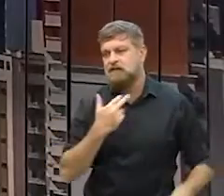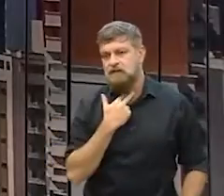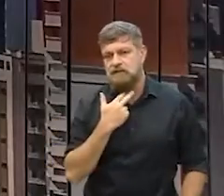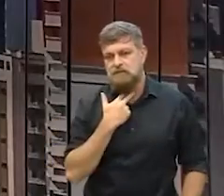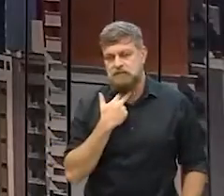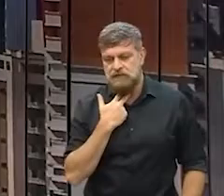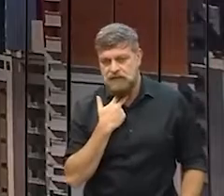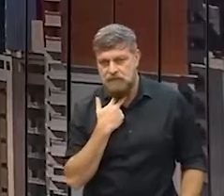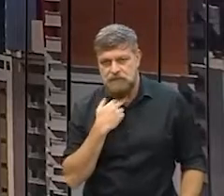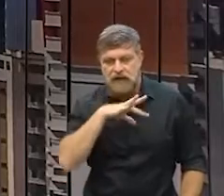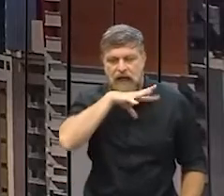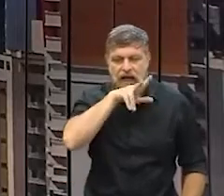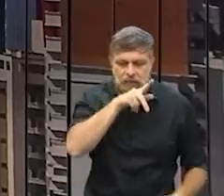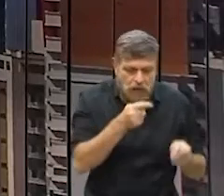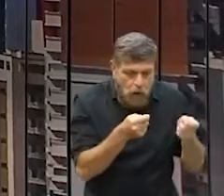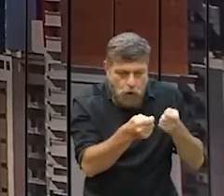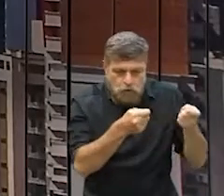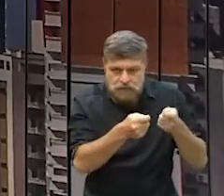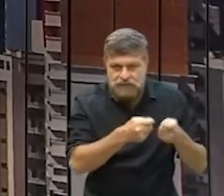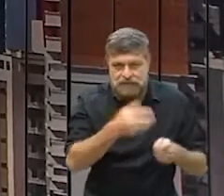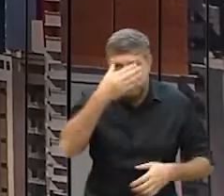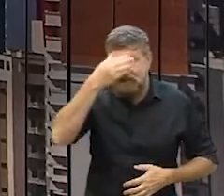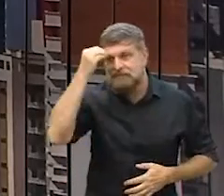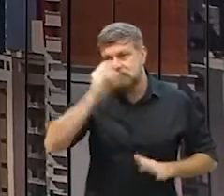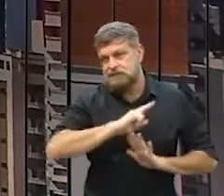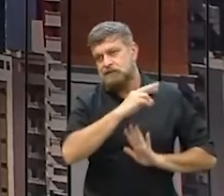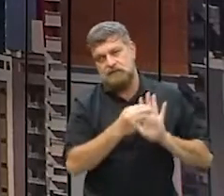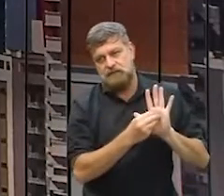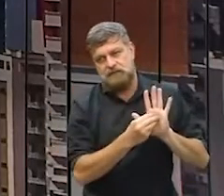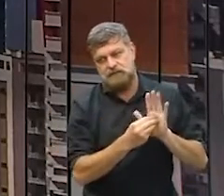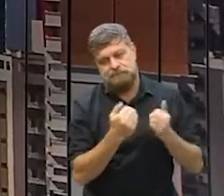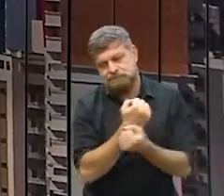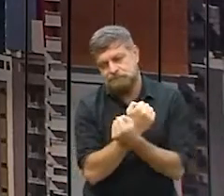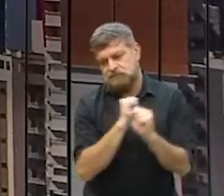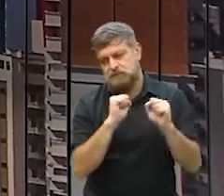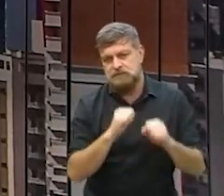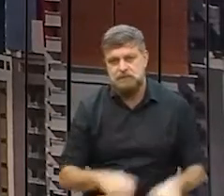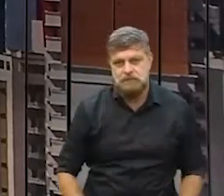de monitoramento de animais sem falar de meio ambiente, né, Paulo?